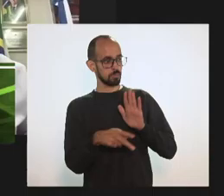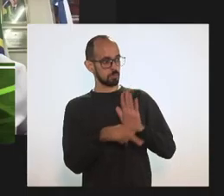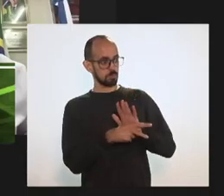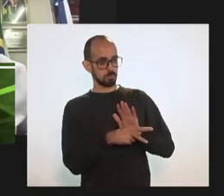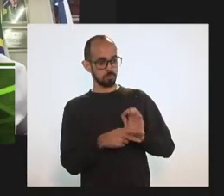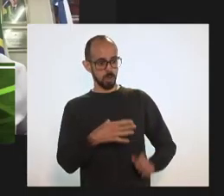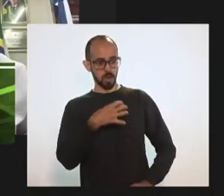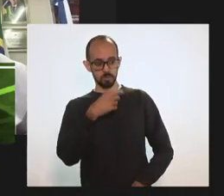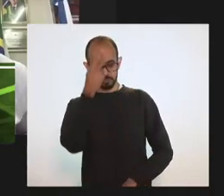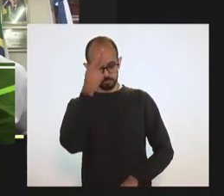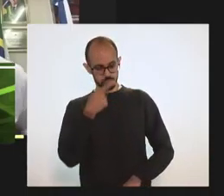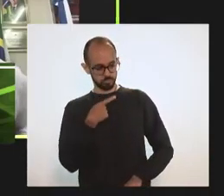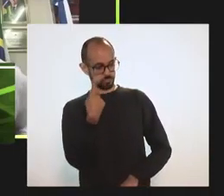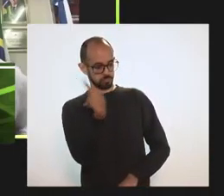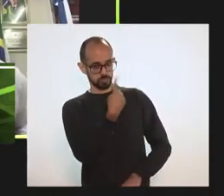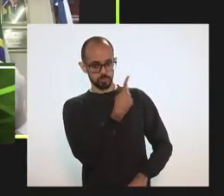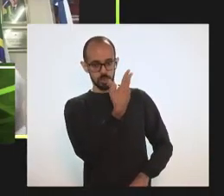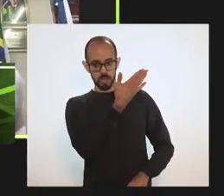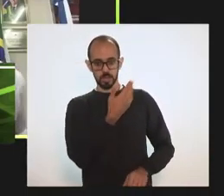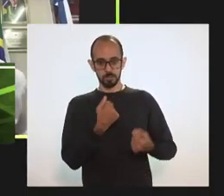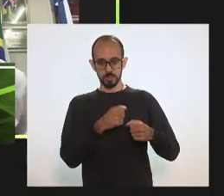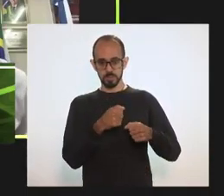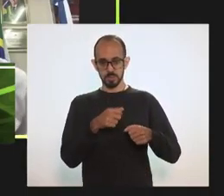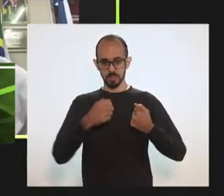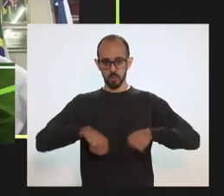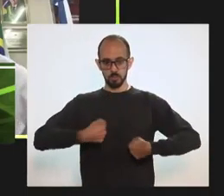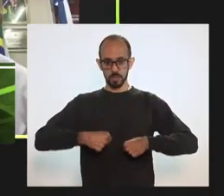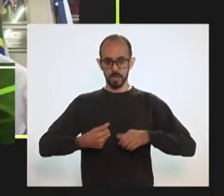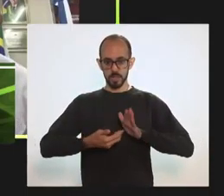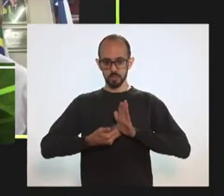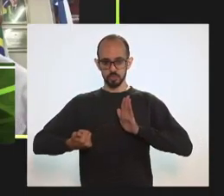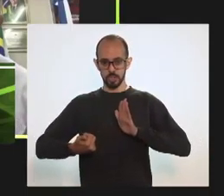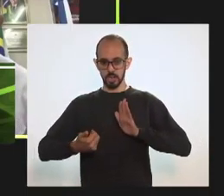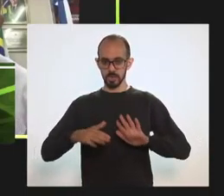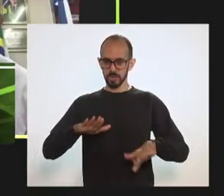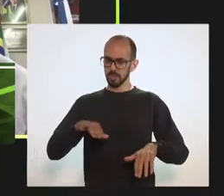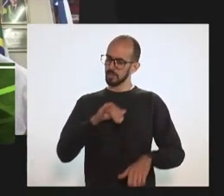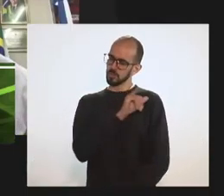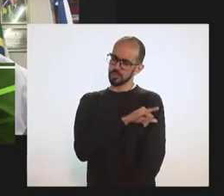escuta? Sim, todos ouvimos. Eu quero dizer que